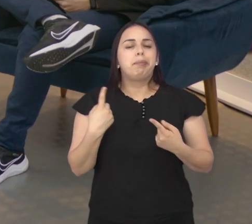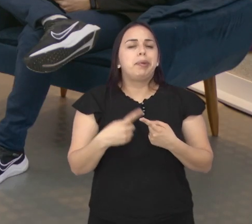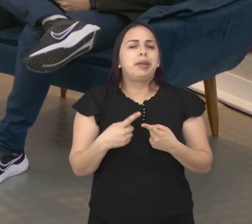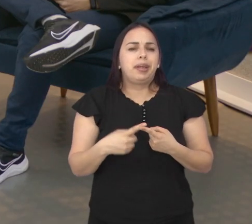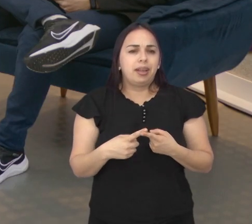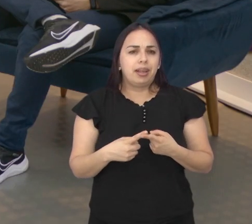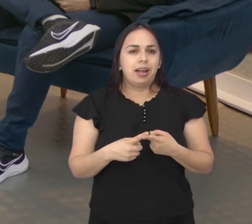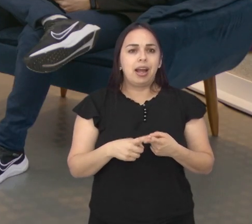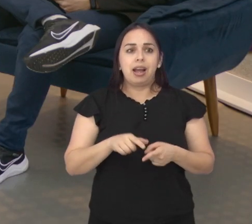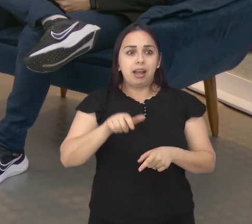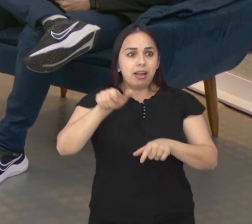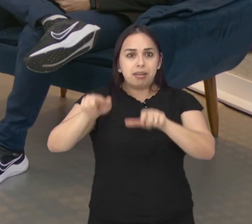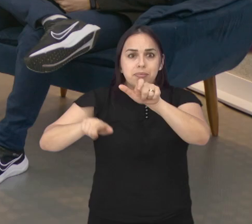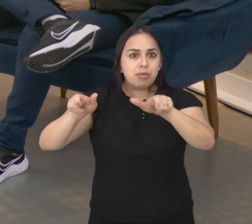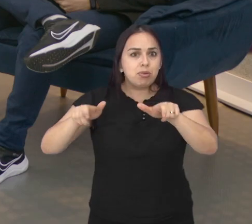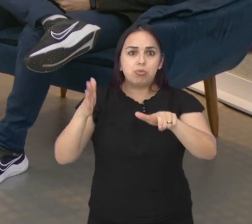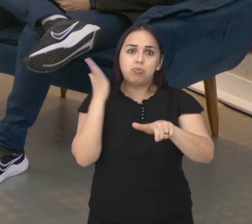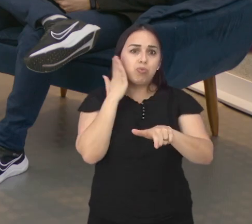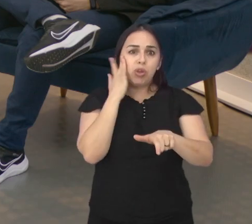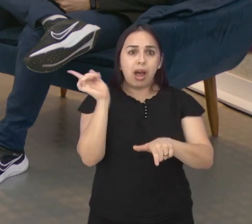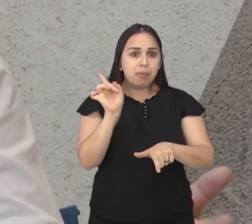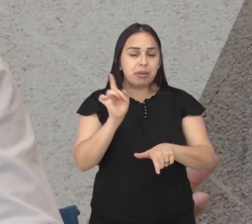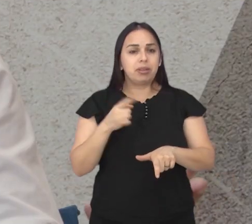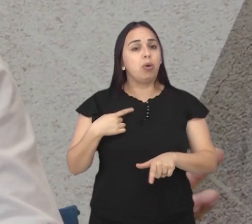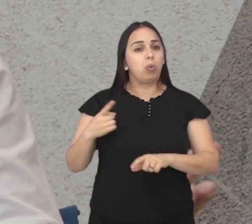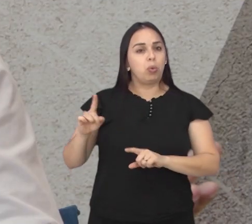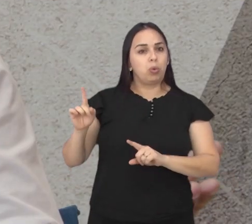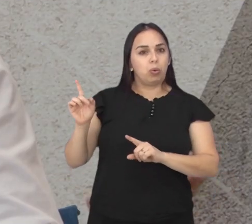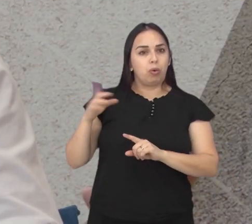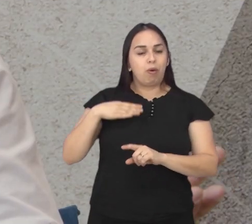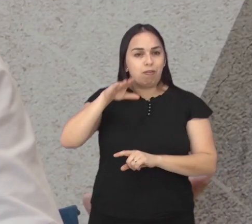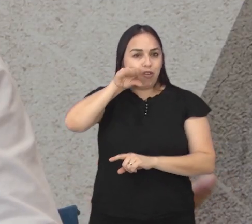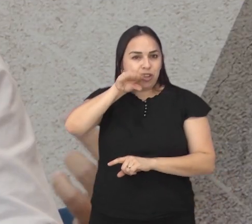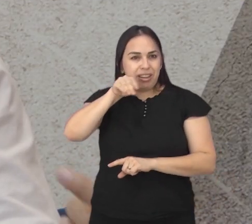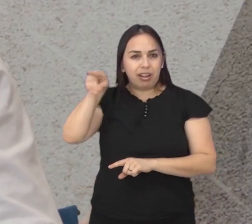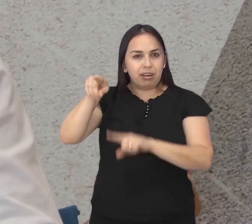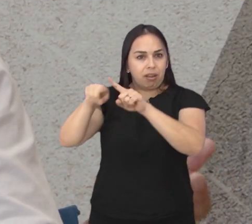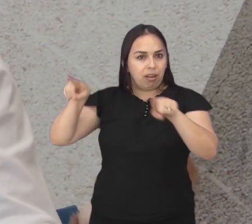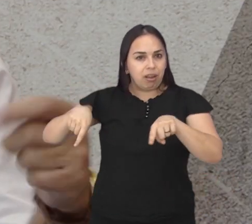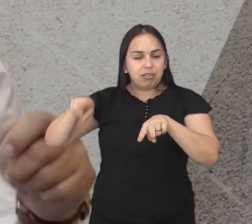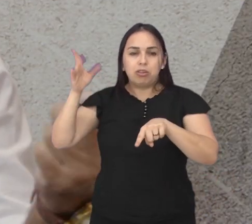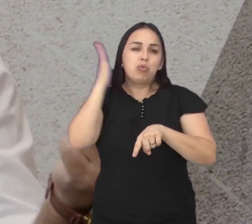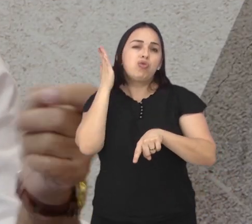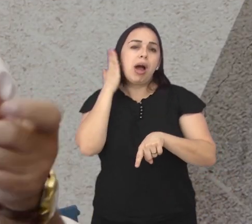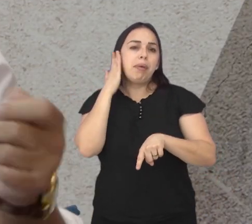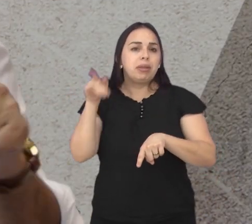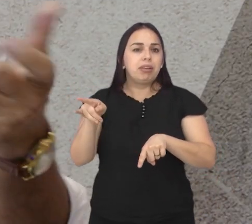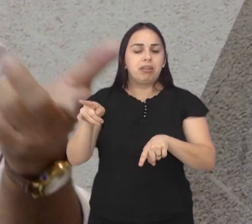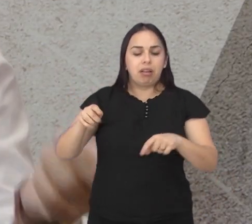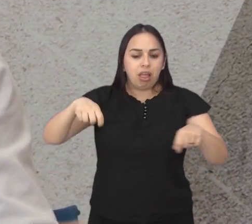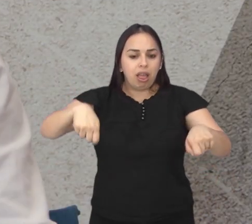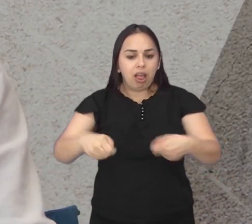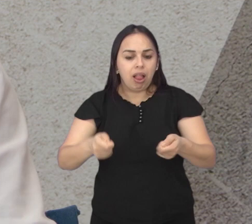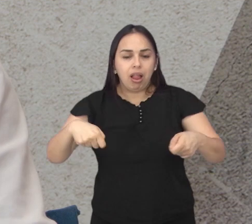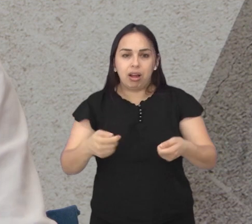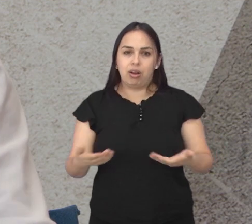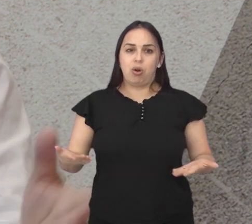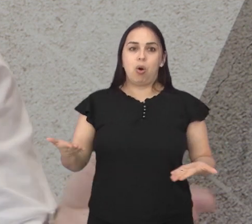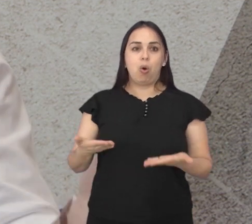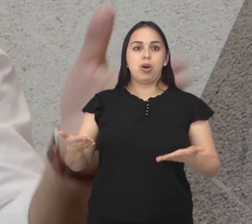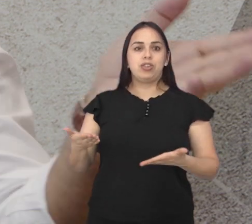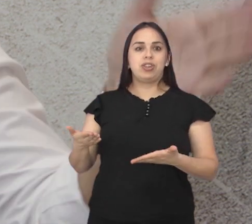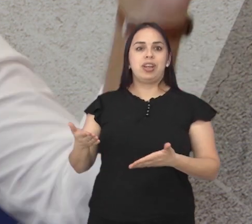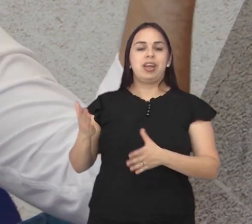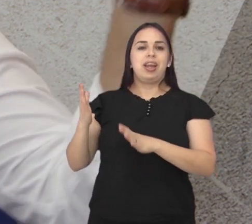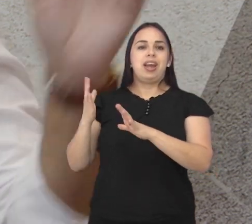Porque, por incrível que pareça, tem gente que não sabe apertar. Eu tive um funcionário que ficou comigo 3 anos, não entendia para que lado que soltava e apertava um parafuso.